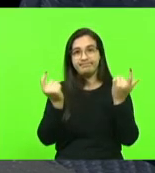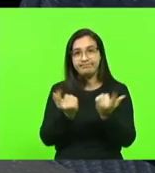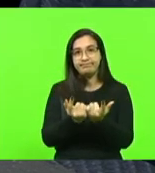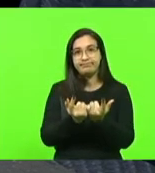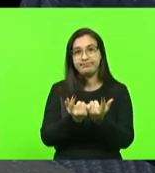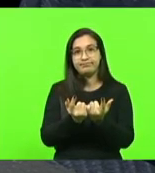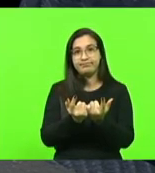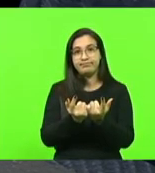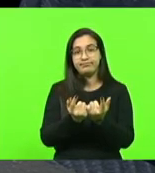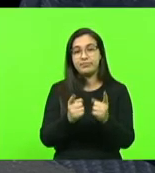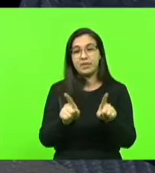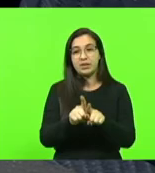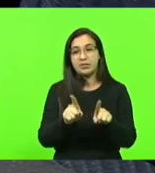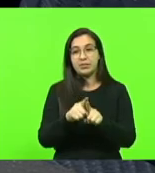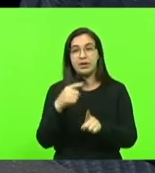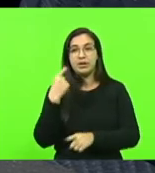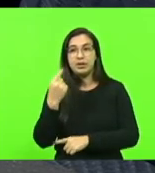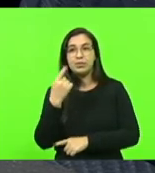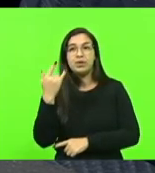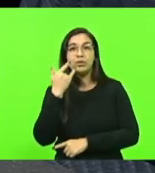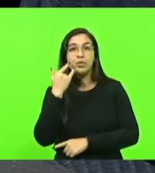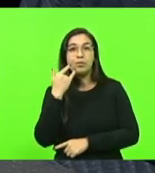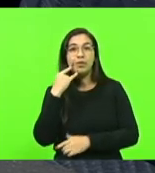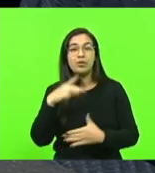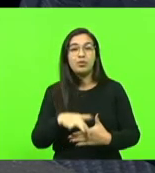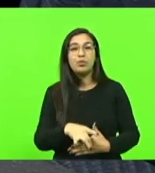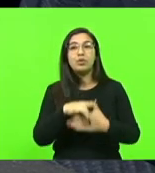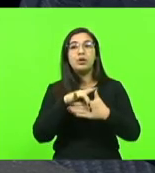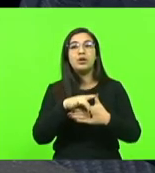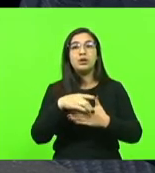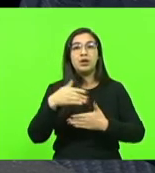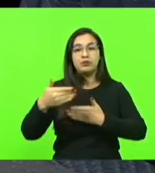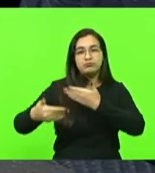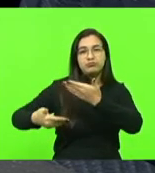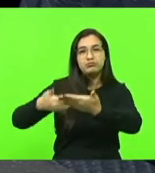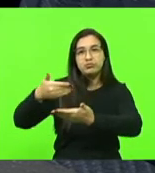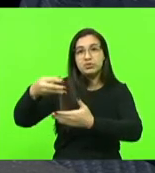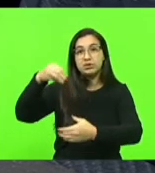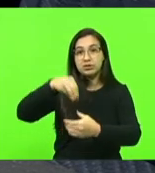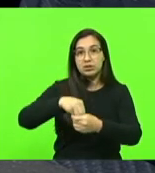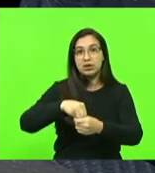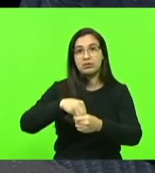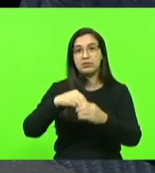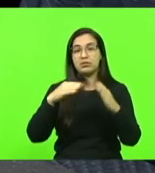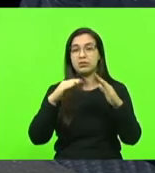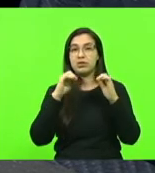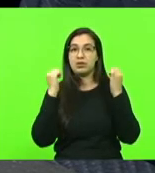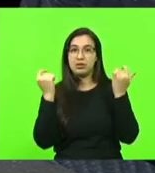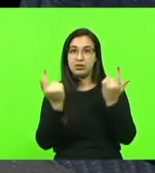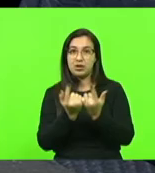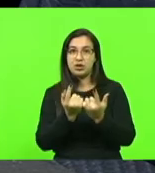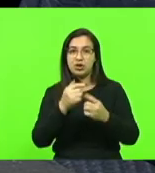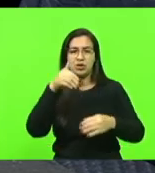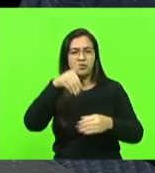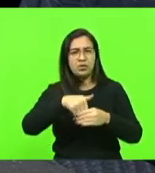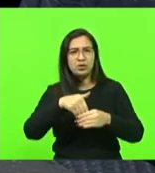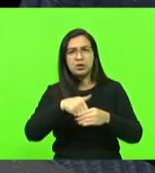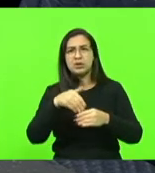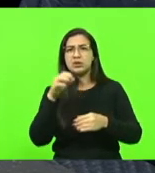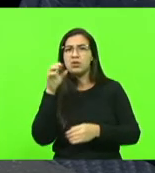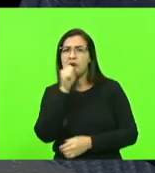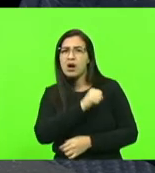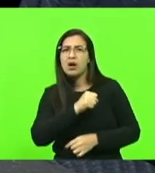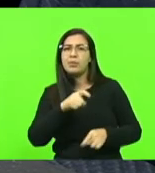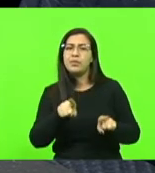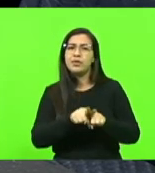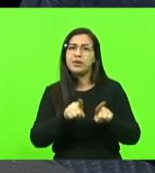deputado Mauro, que liderou esse processo aqui dentro da casa, em votações e debates sempre muito rápidos, e que